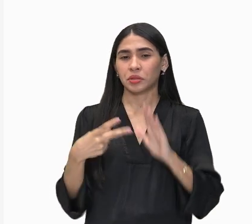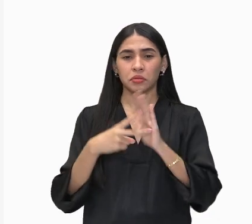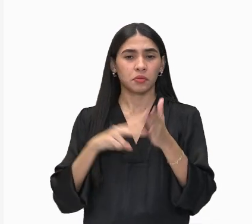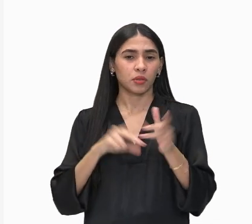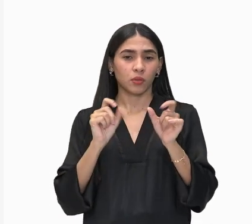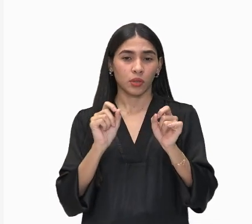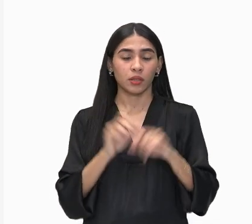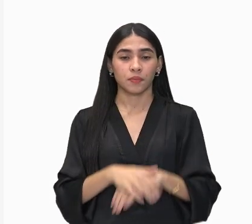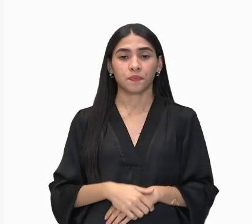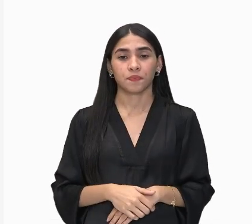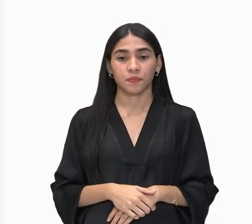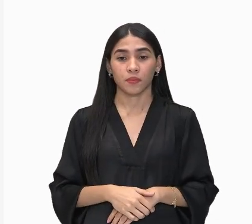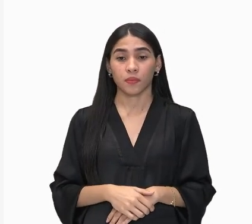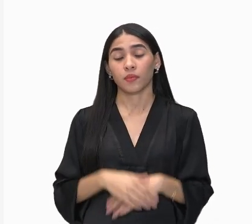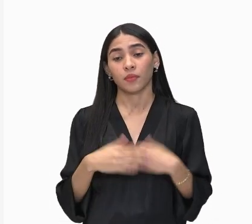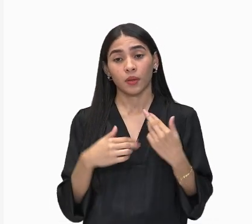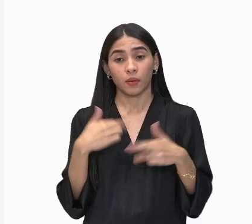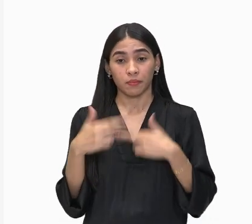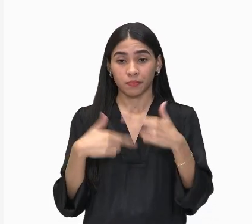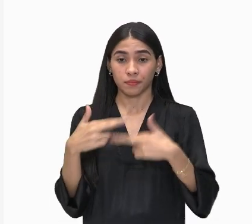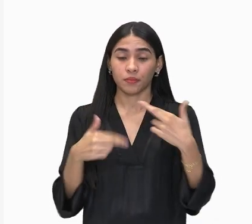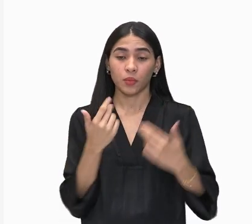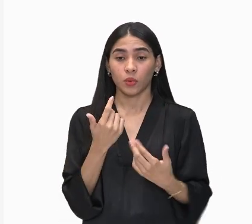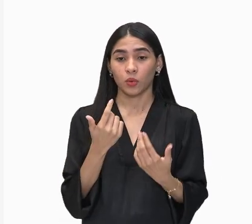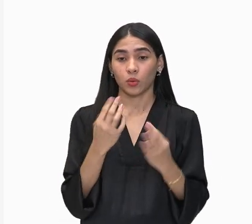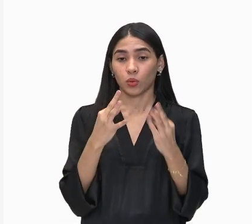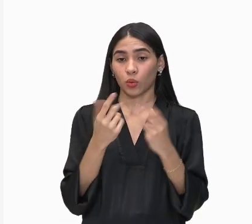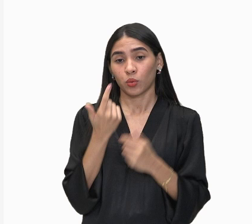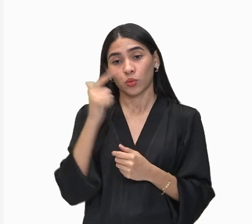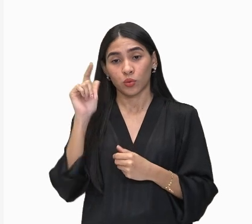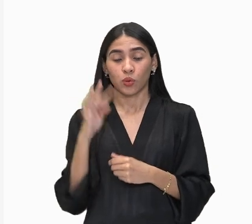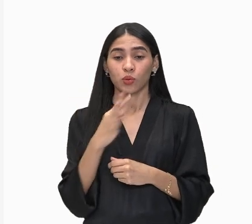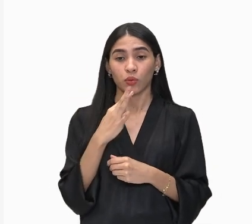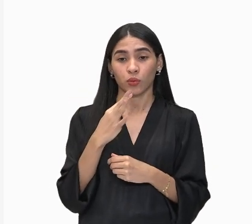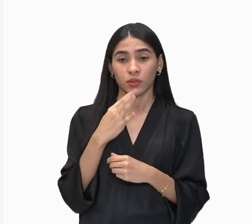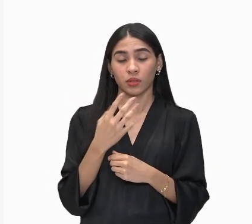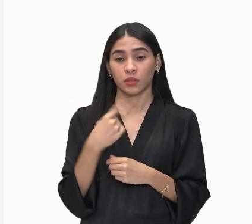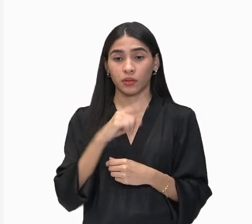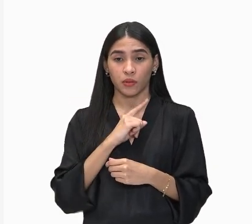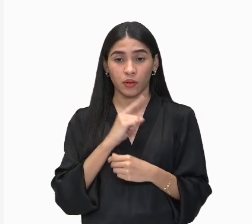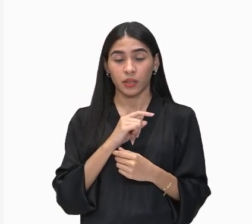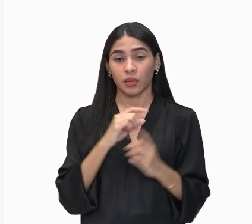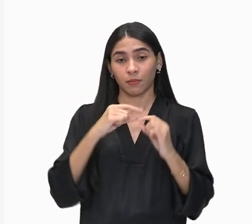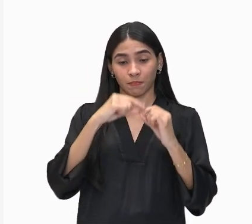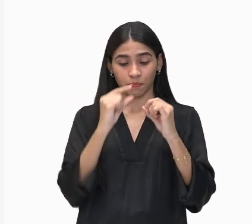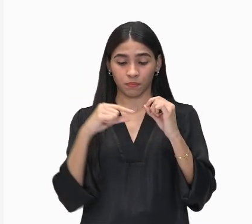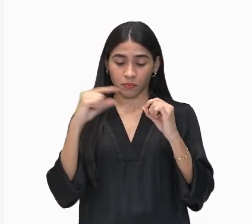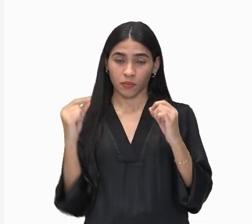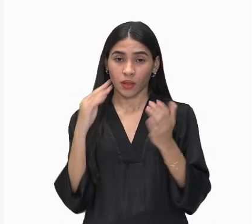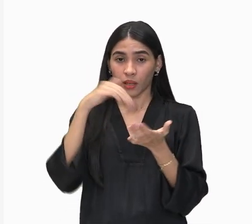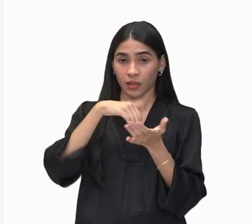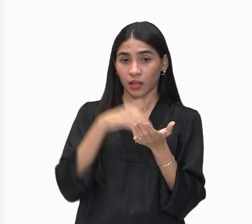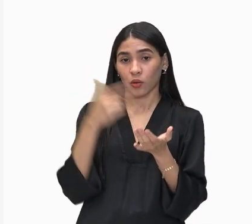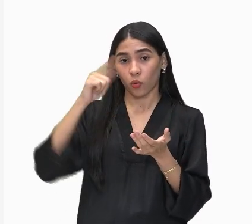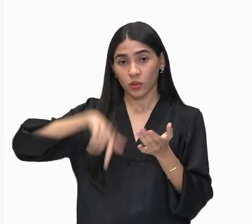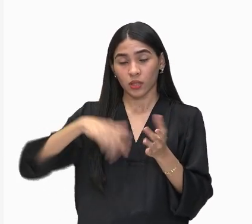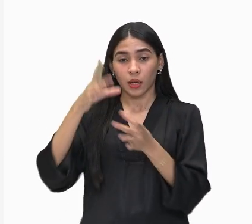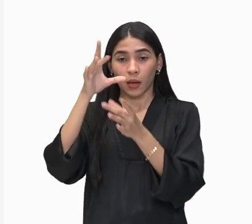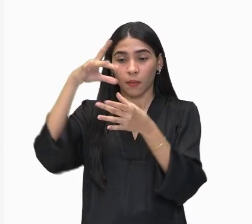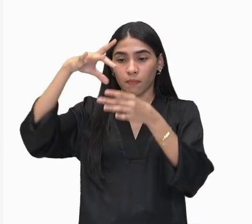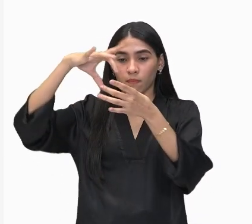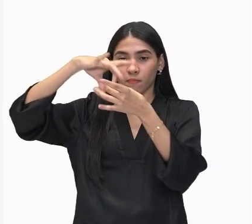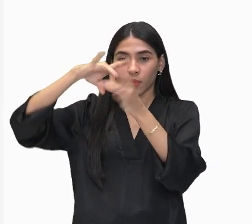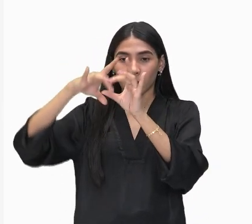grupo aqui, evolutivamente, todos os outros que nós fomos conhecendo de invertebrados, até chegar aos vertebrados,